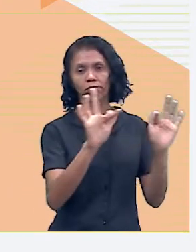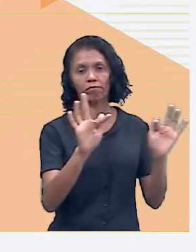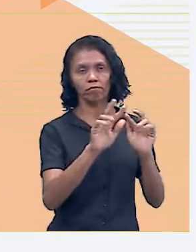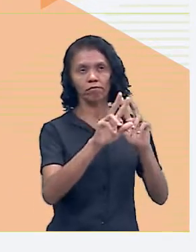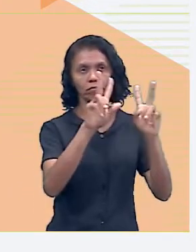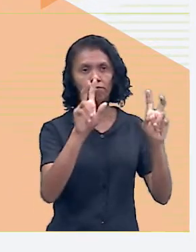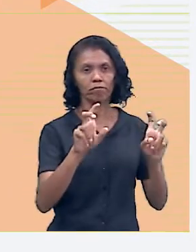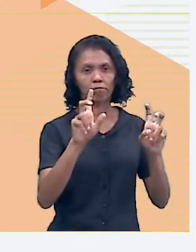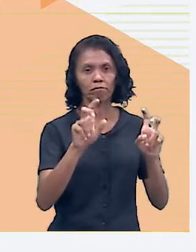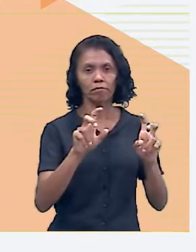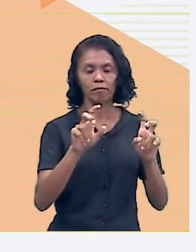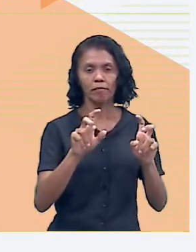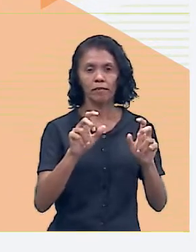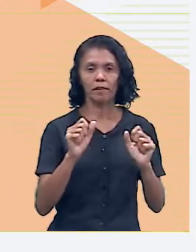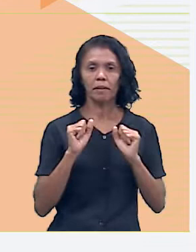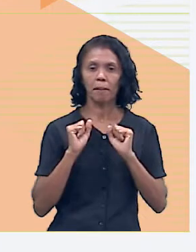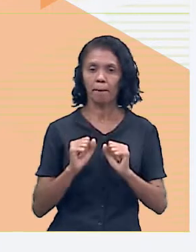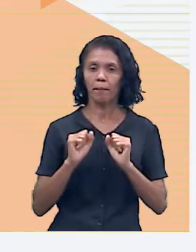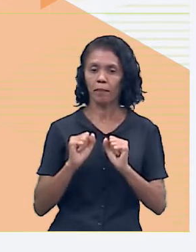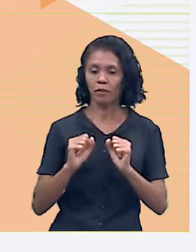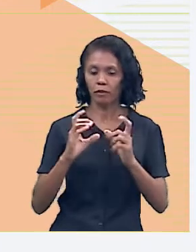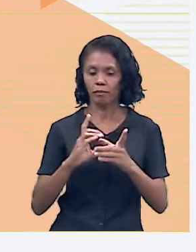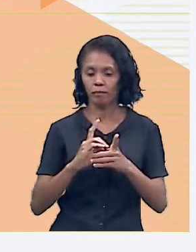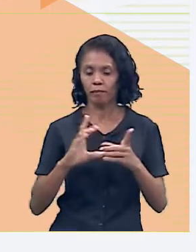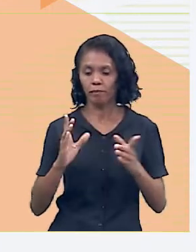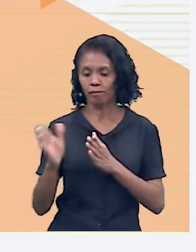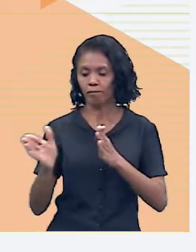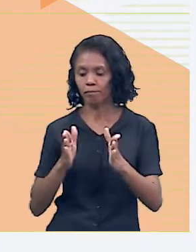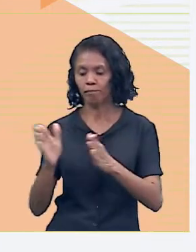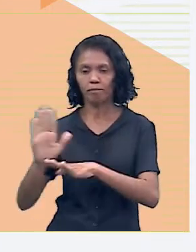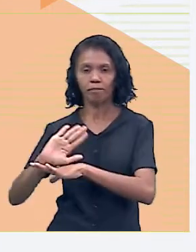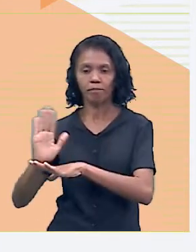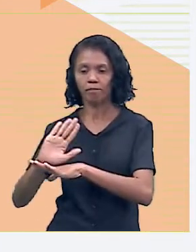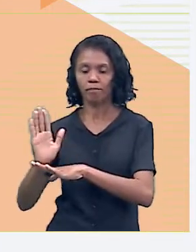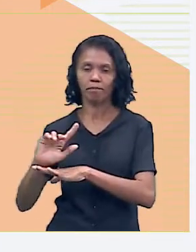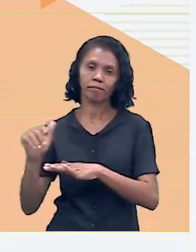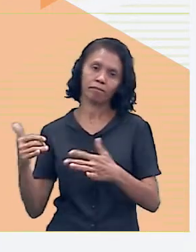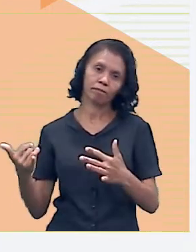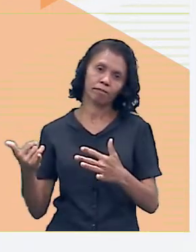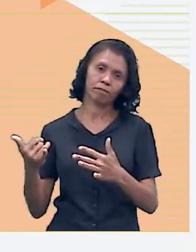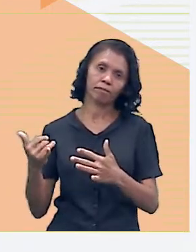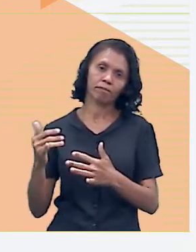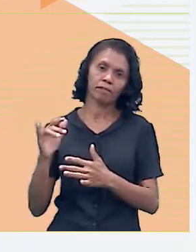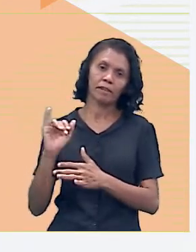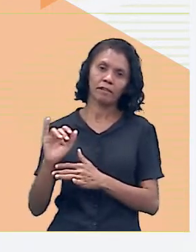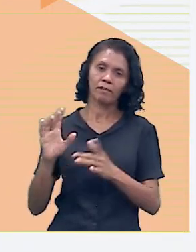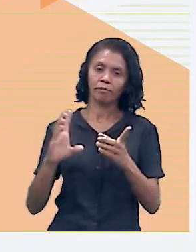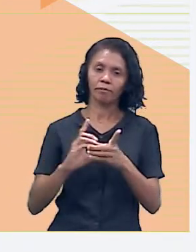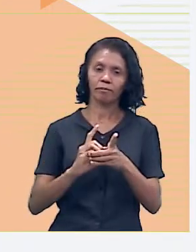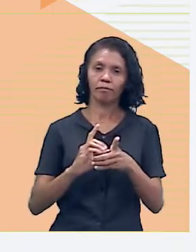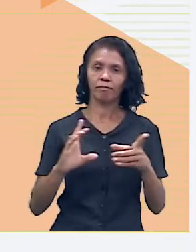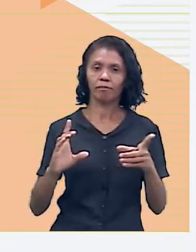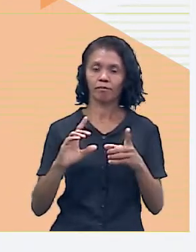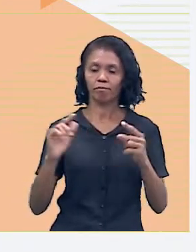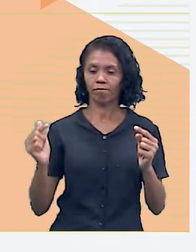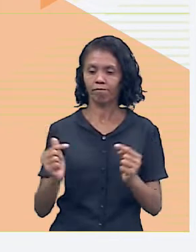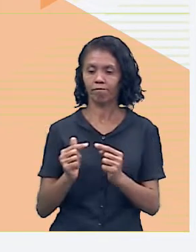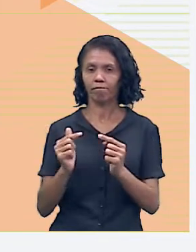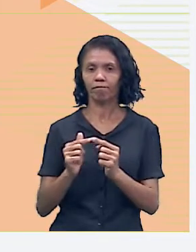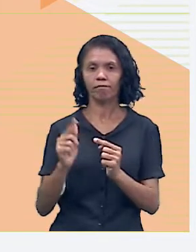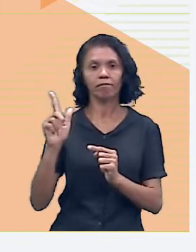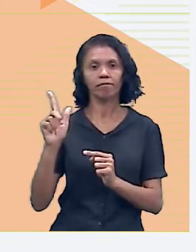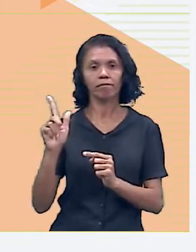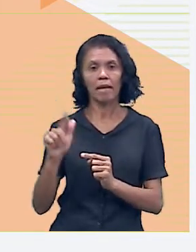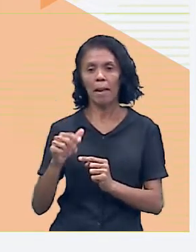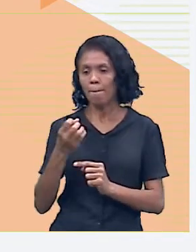a gente um exemplo pode ser democratização do acesso ao cinema se o teu repertório ele está associado a democratização ótimo ele